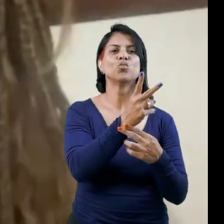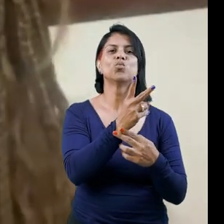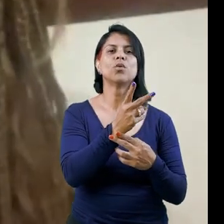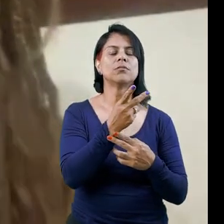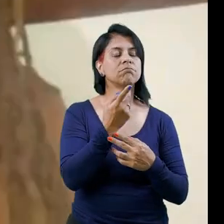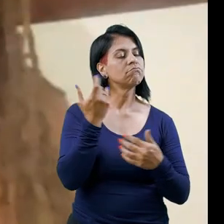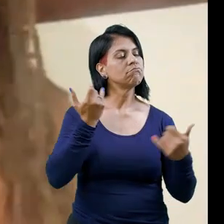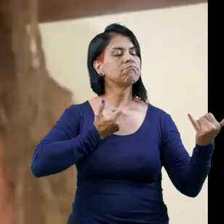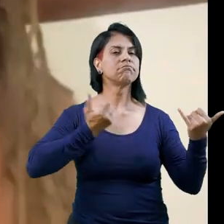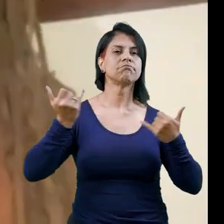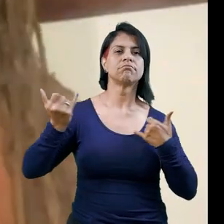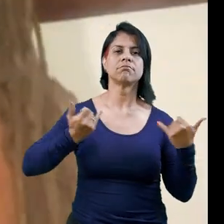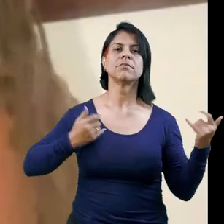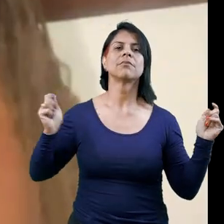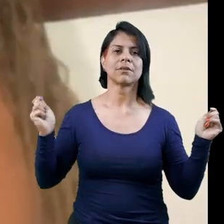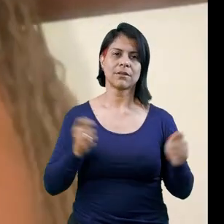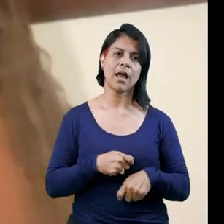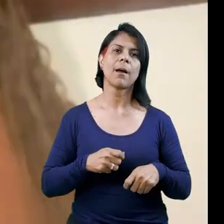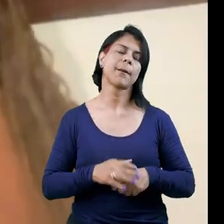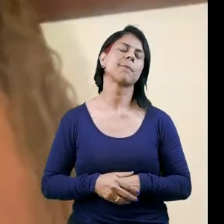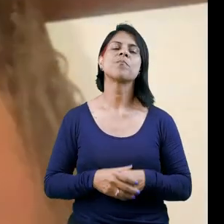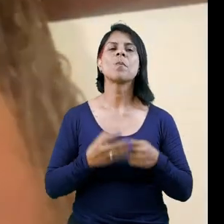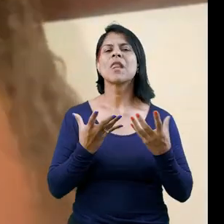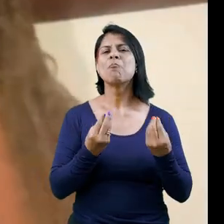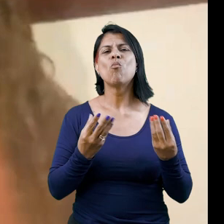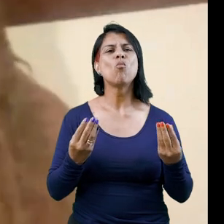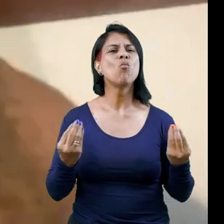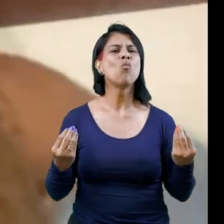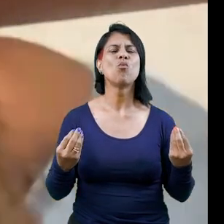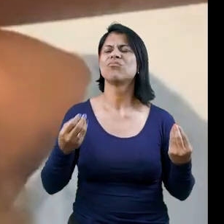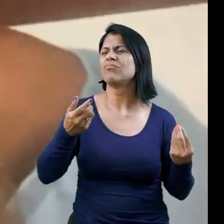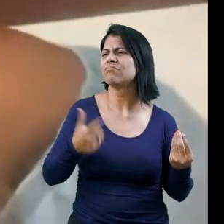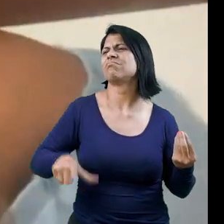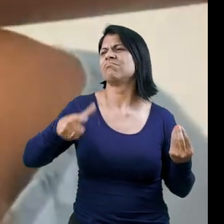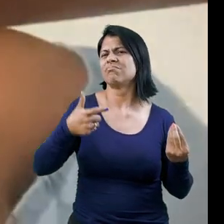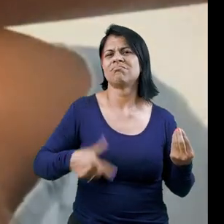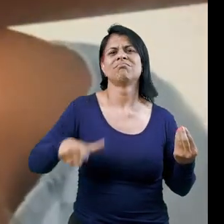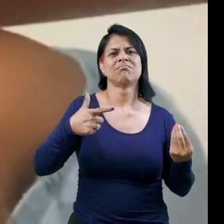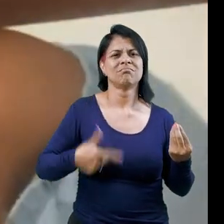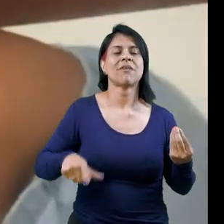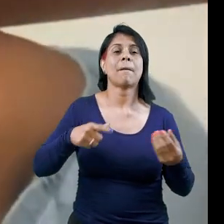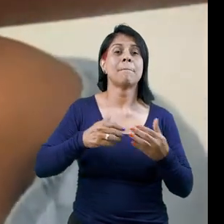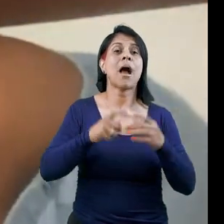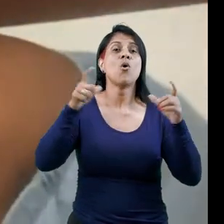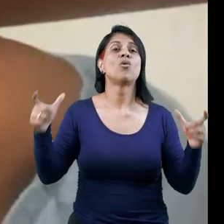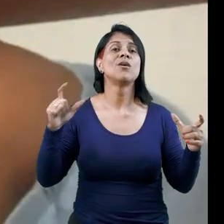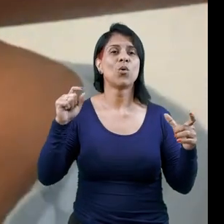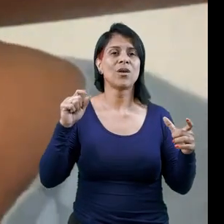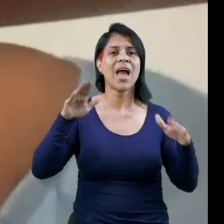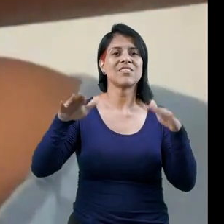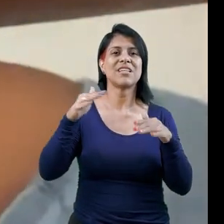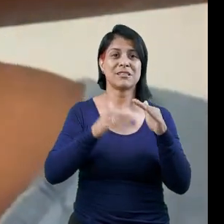até nós. Então, muitas das vezes, e quase na maioria das vezes, aquilo que o sistema, que a branquitude,